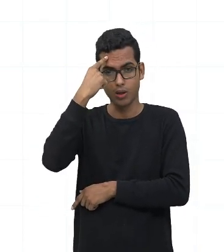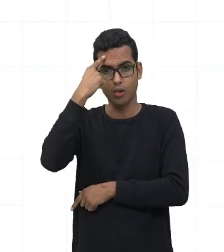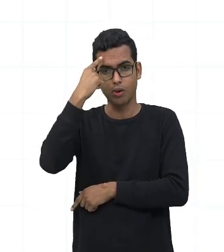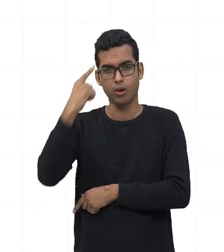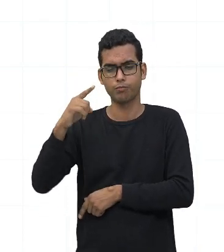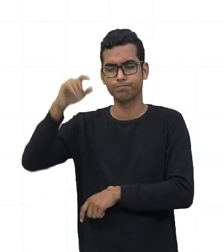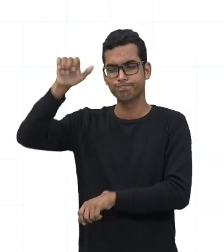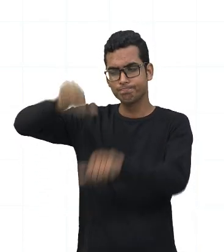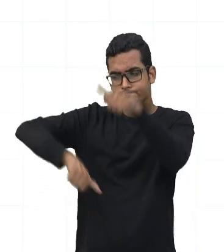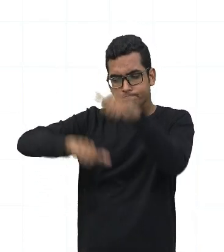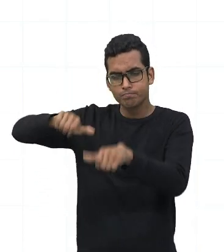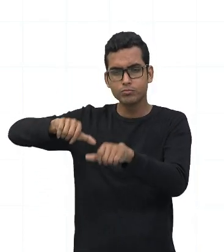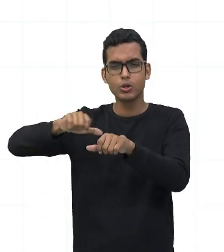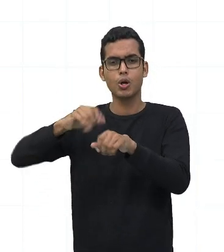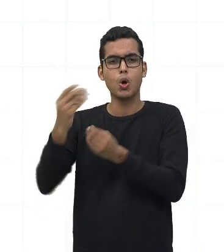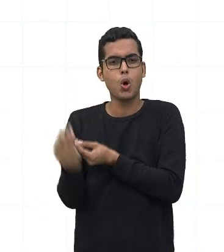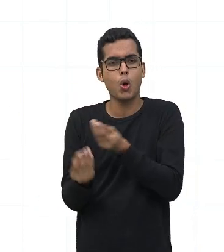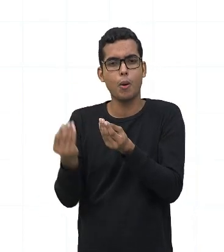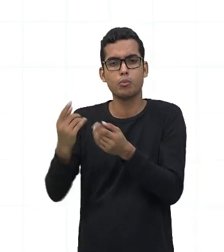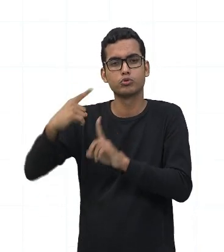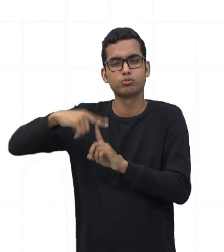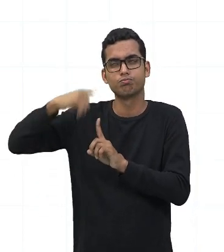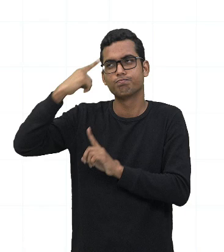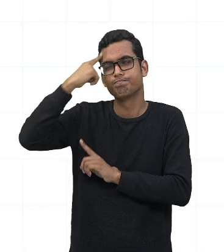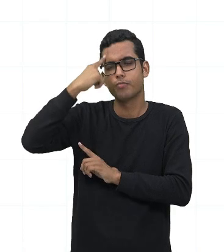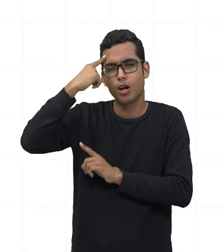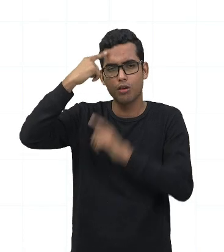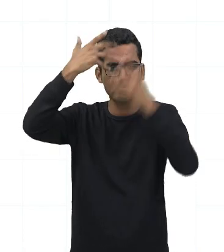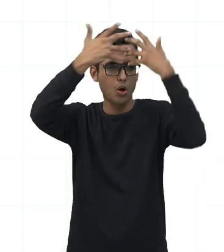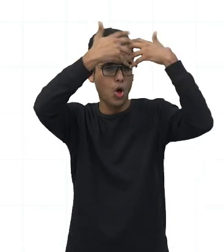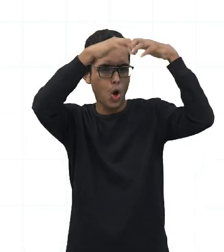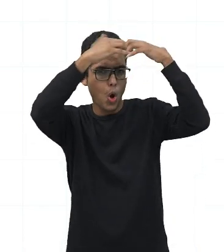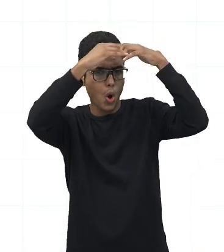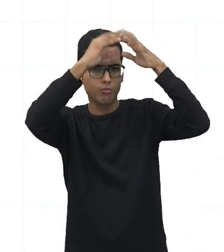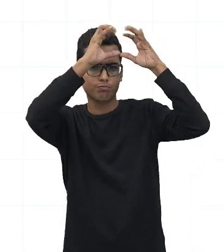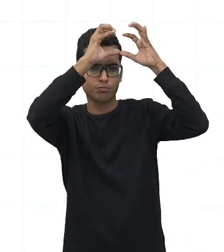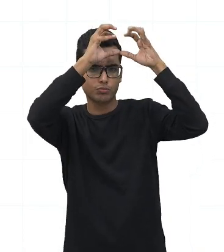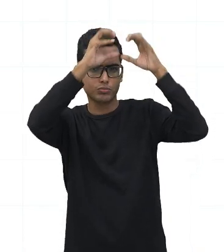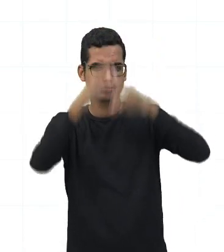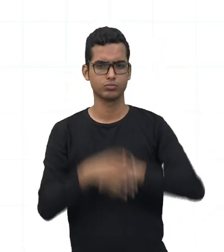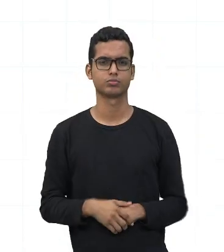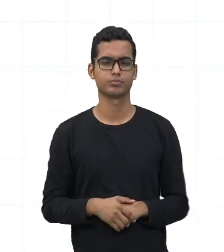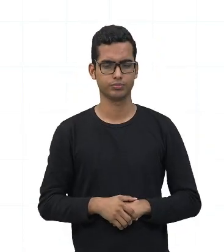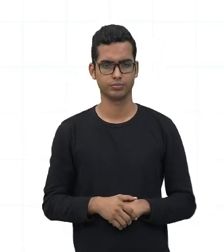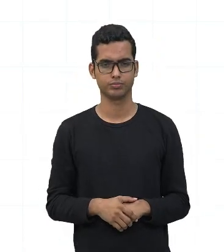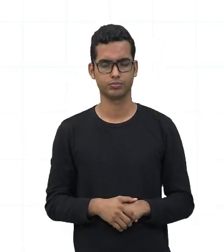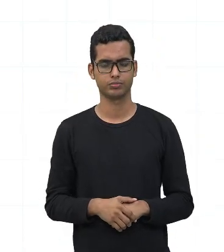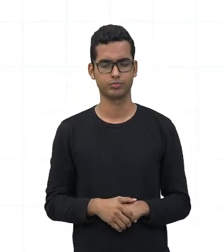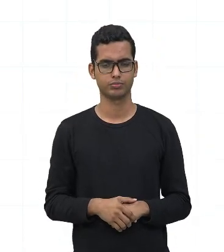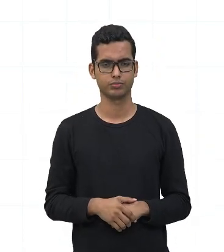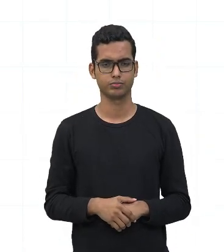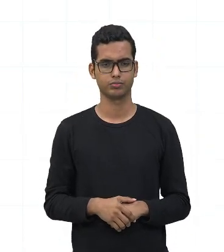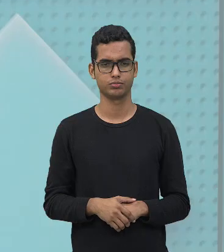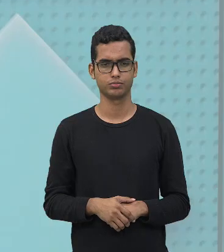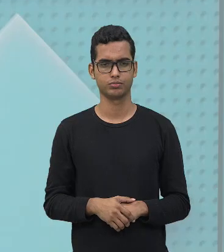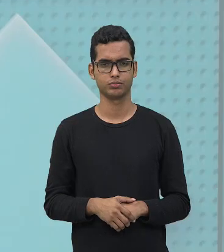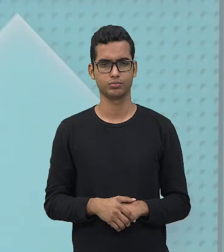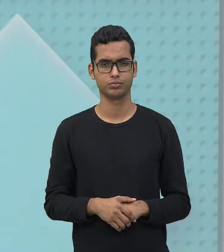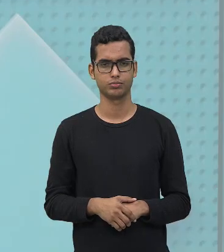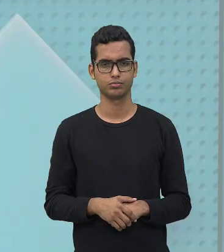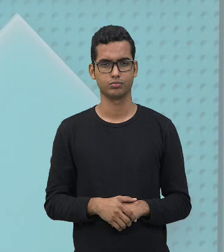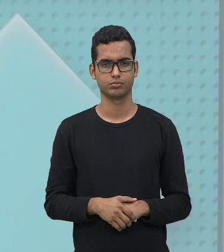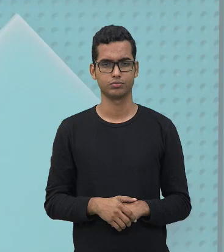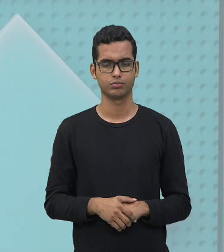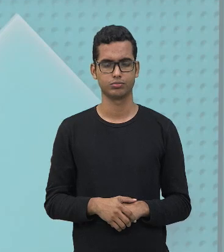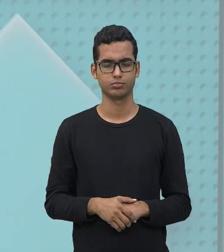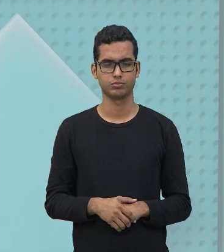É uma maneira de pensar. Percebem? Então, é algo sobre um